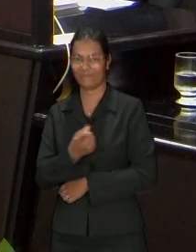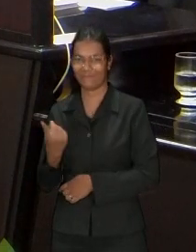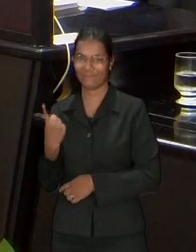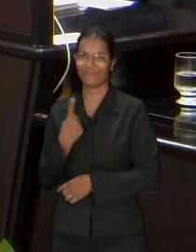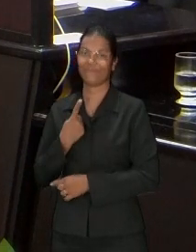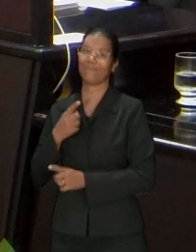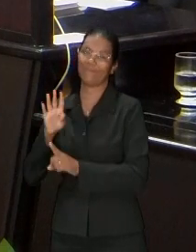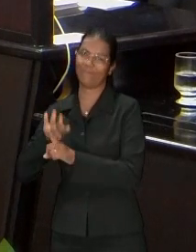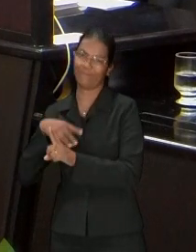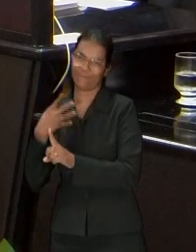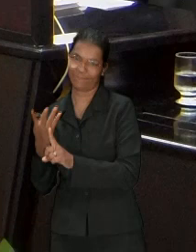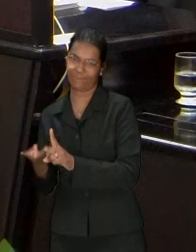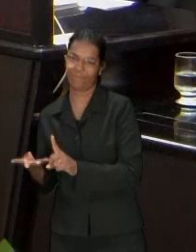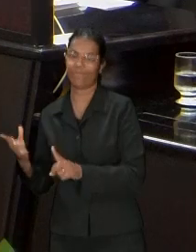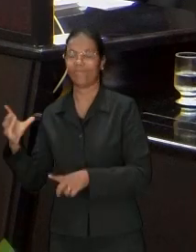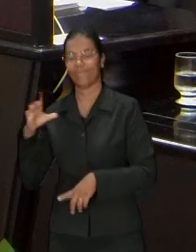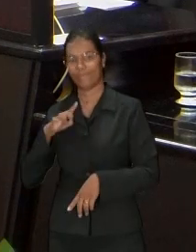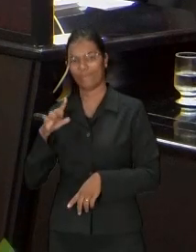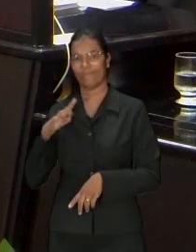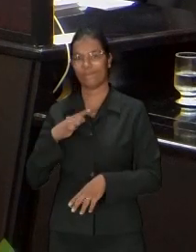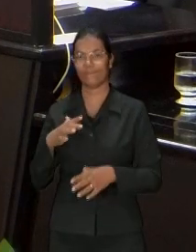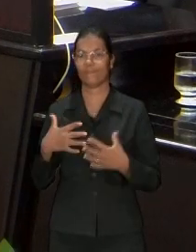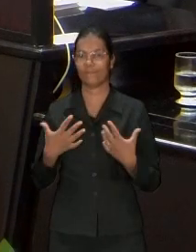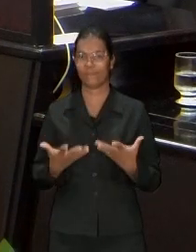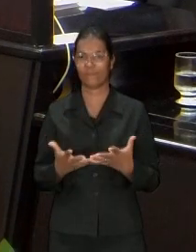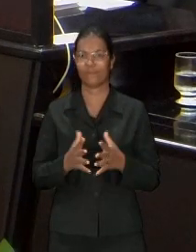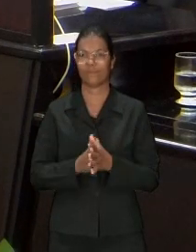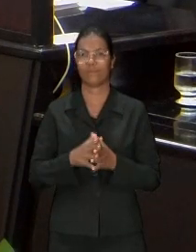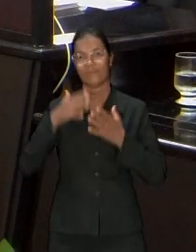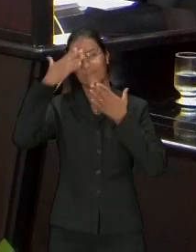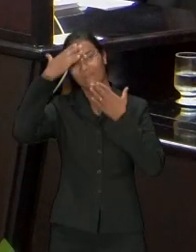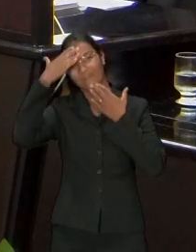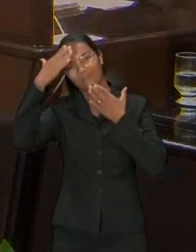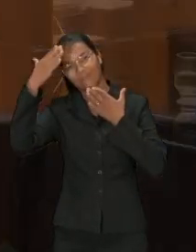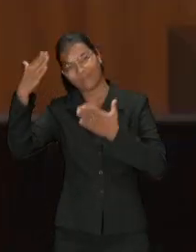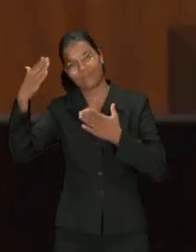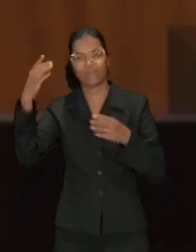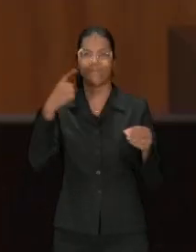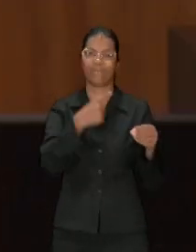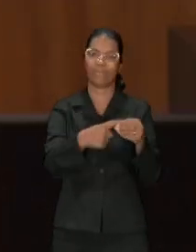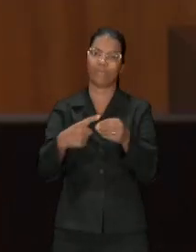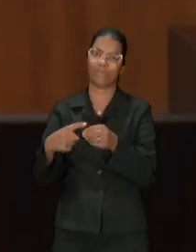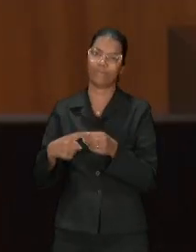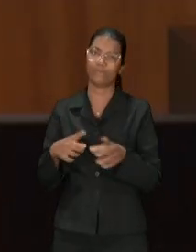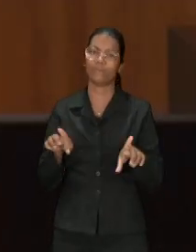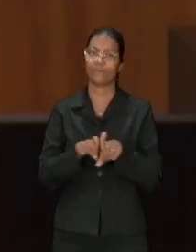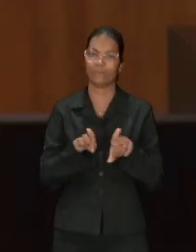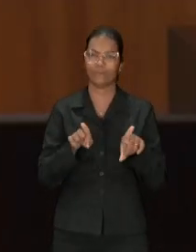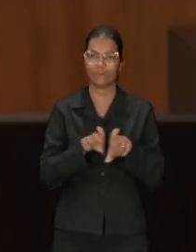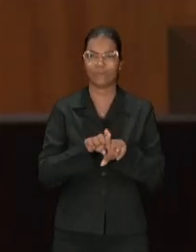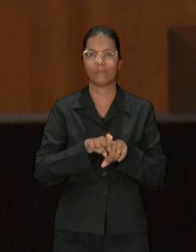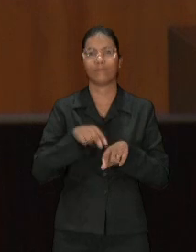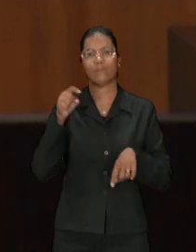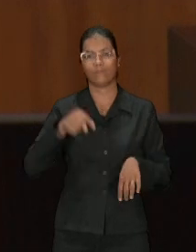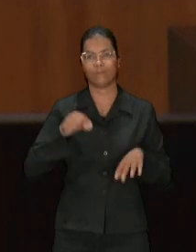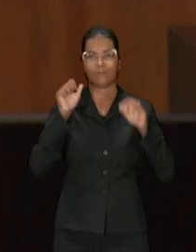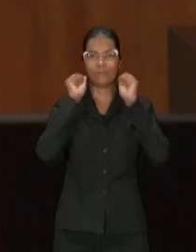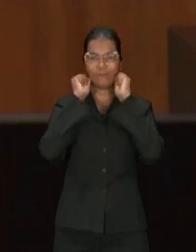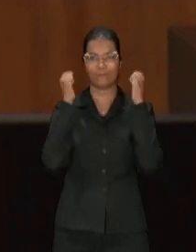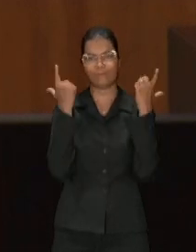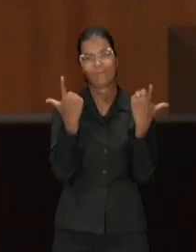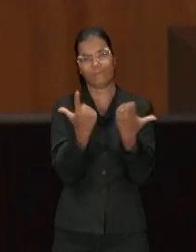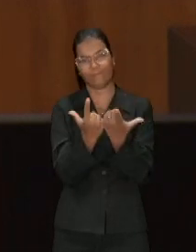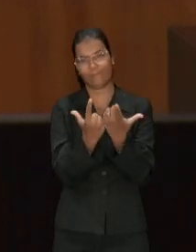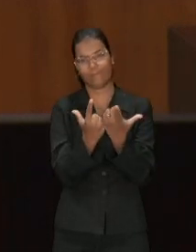nós agradecemos também à cidade, nós agradecemos a essa casa, aos colegas, por participarem conosco desse trabalho. Então,